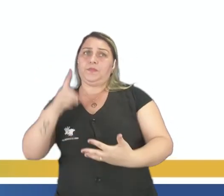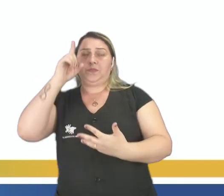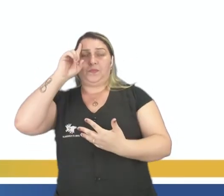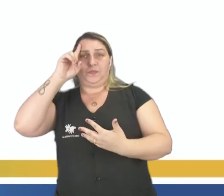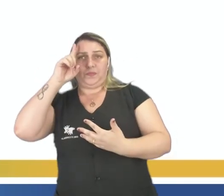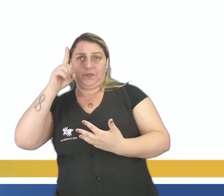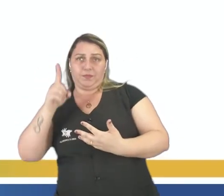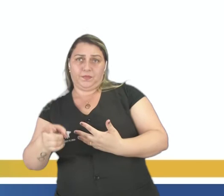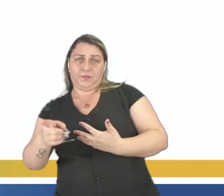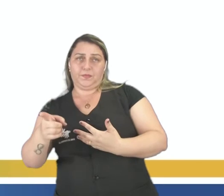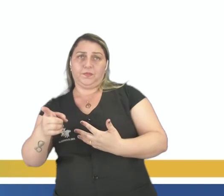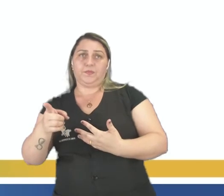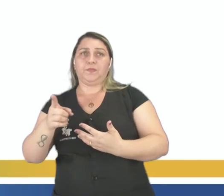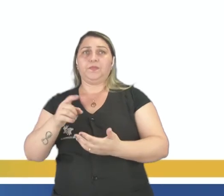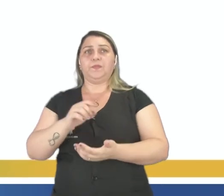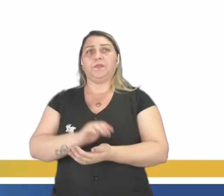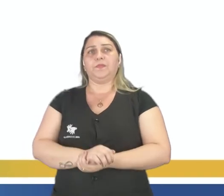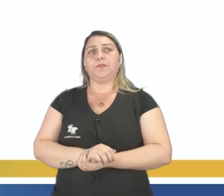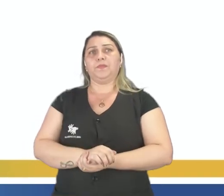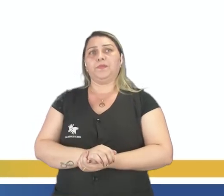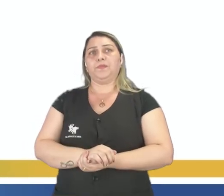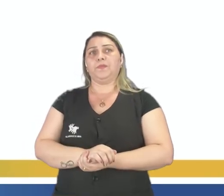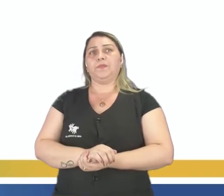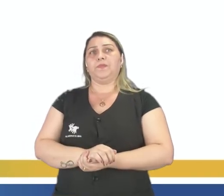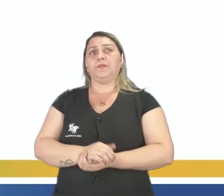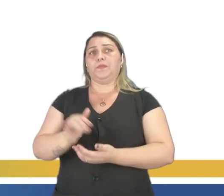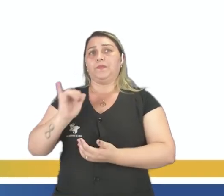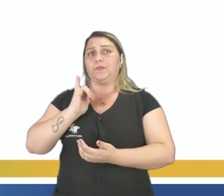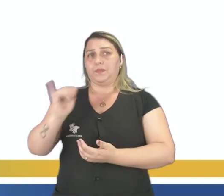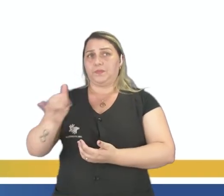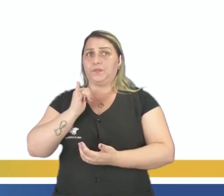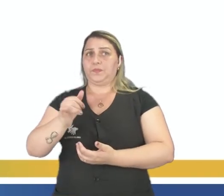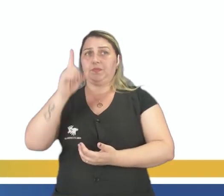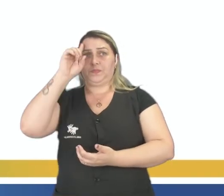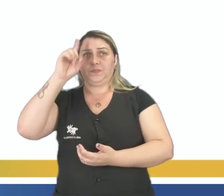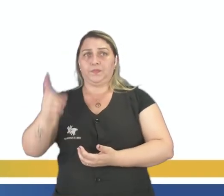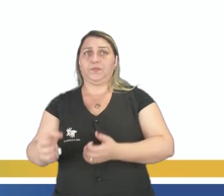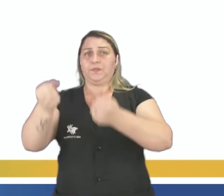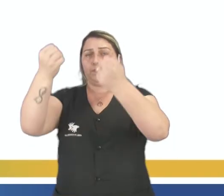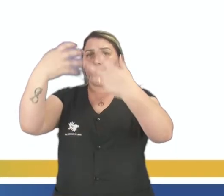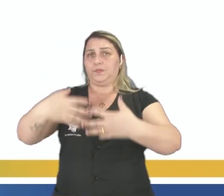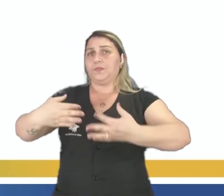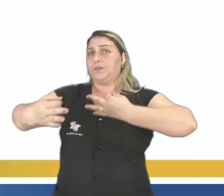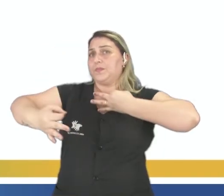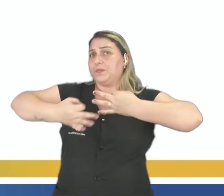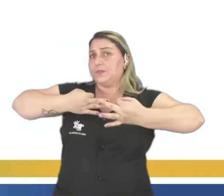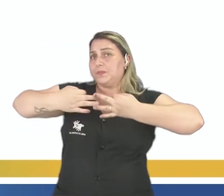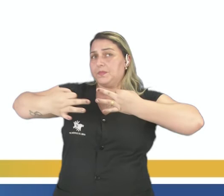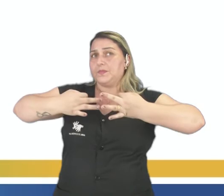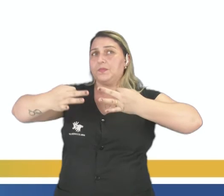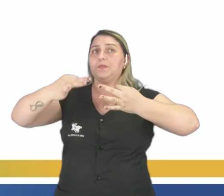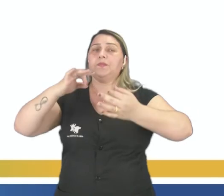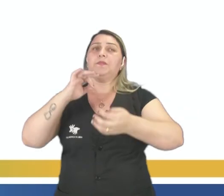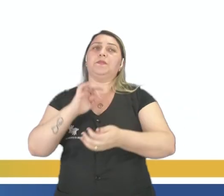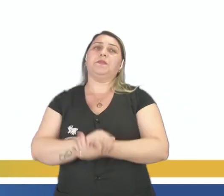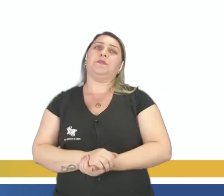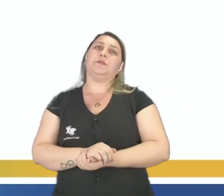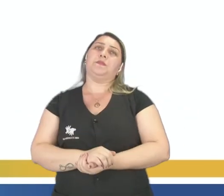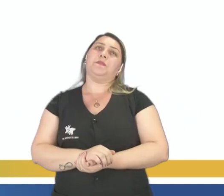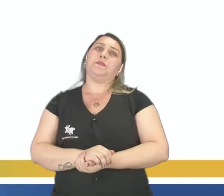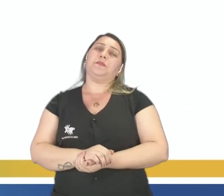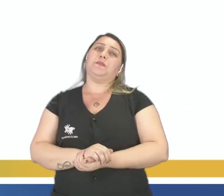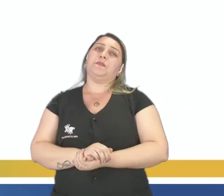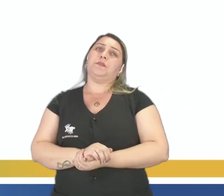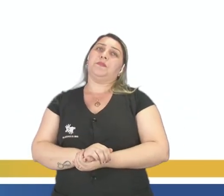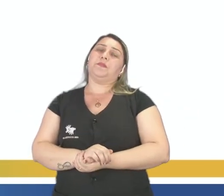temos dialogal, descritivo, narrativo, mandato, explicativo y